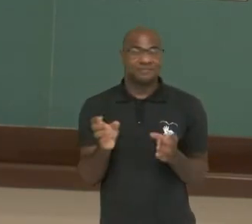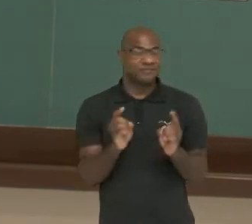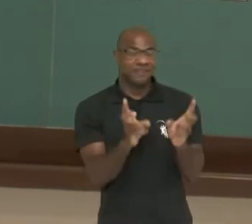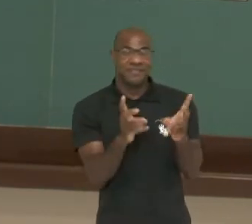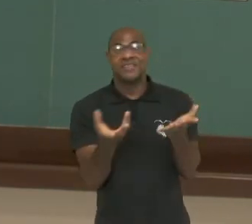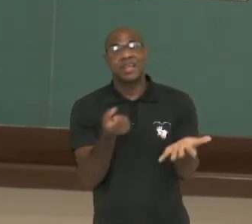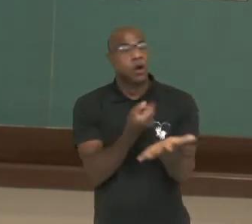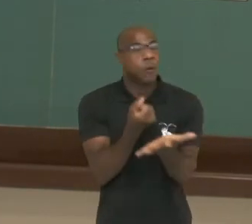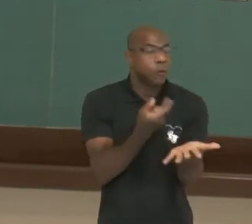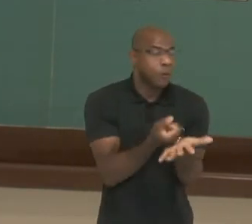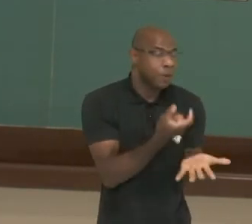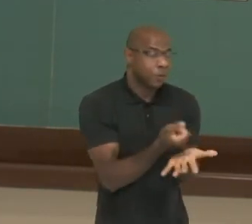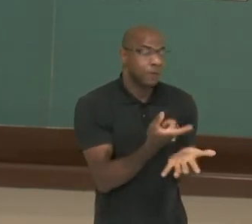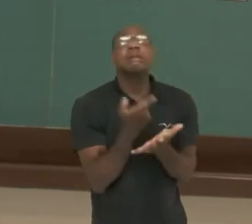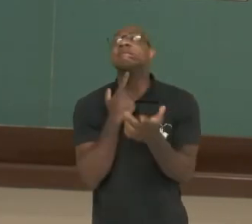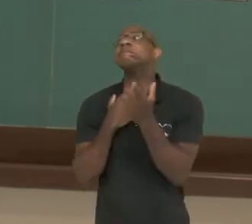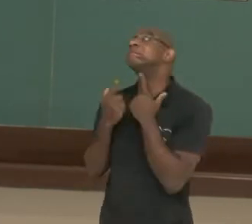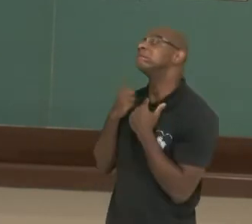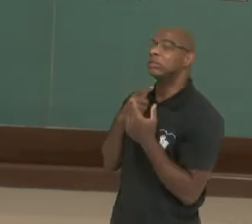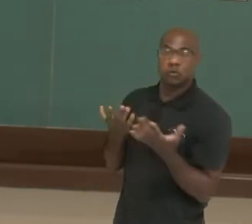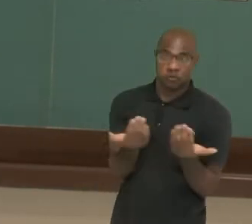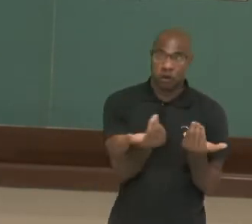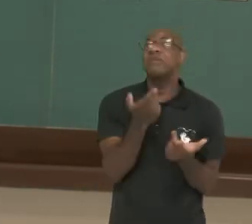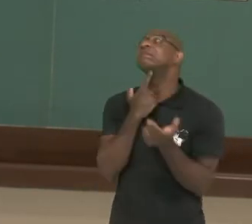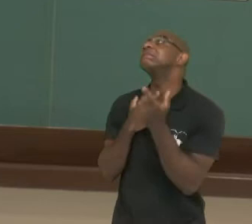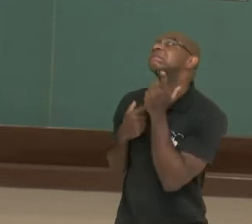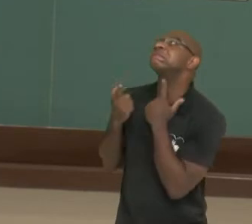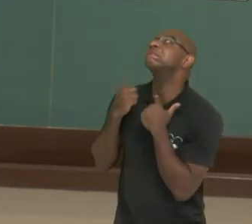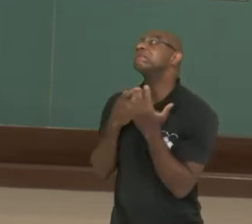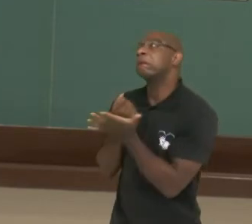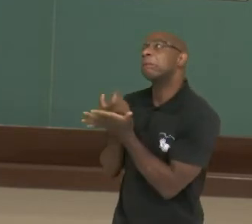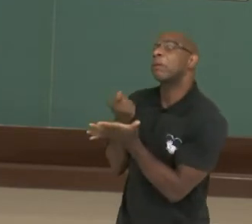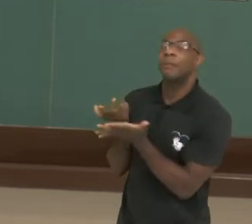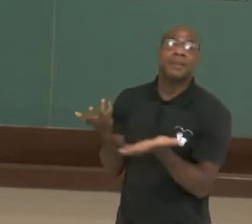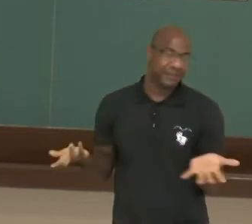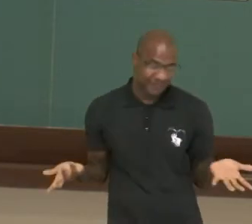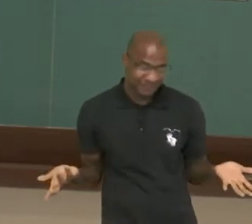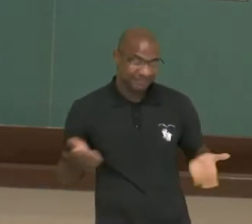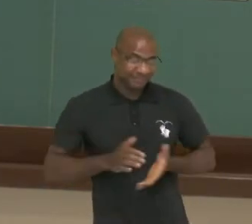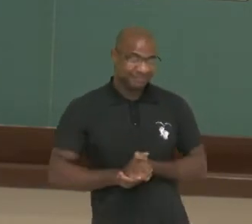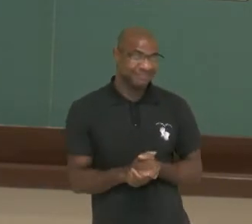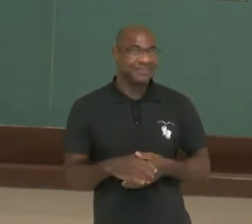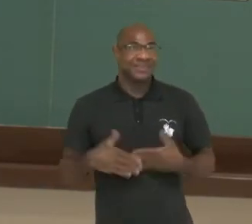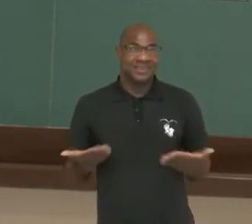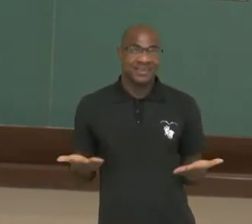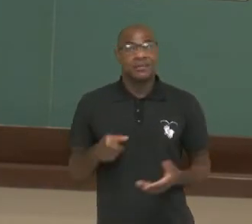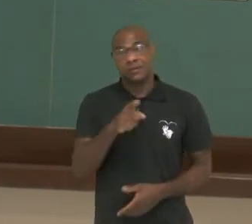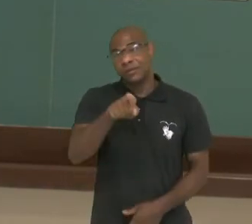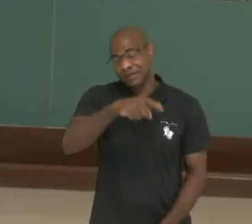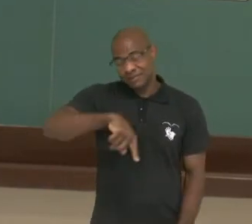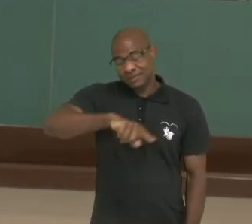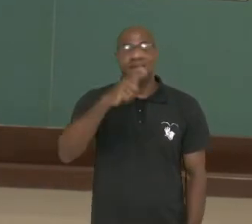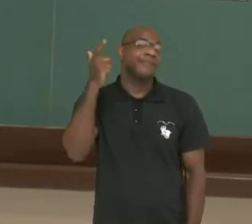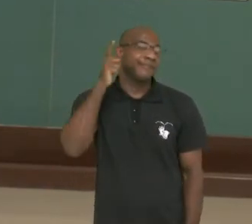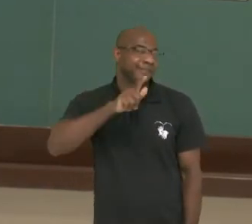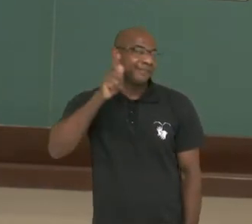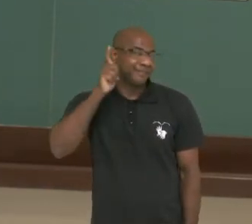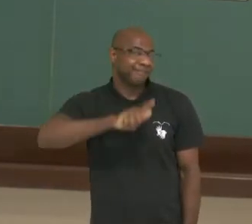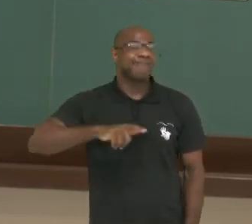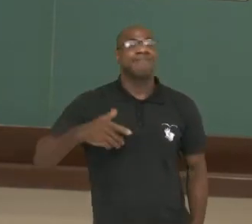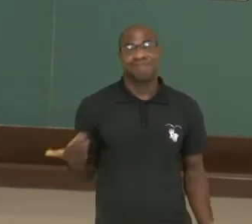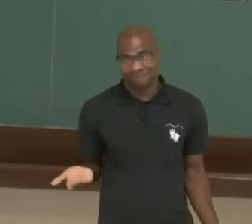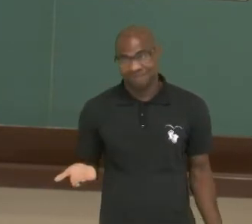produtos consigam persuadi-los à aquisição de determinado produto, bem ou serviço, vocês acertaram, né? São aí